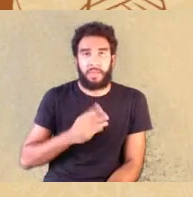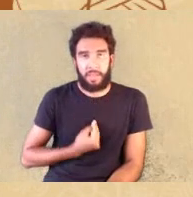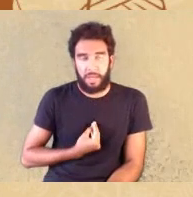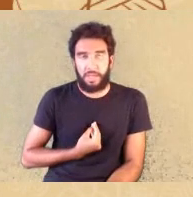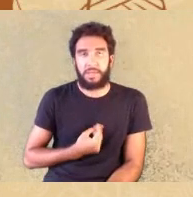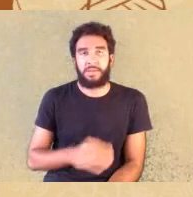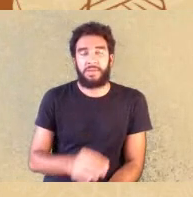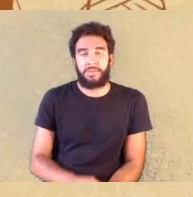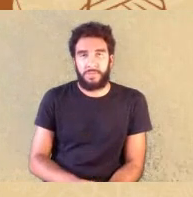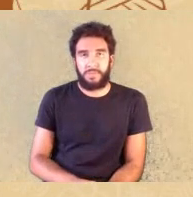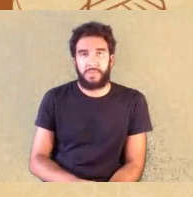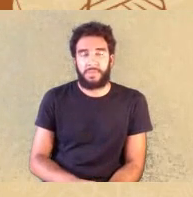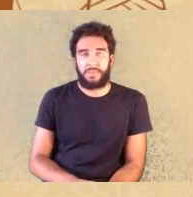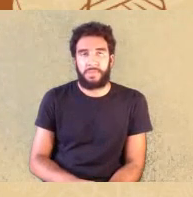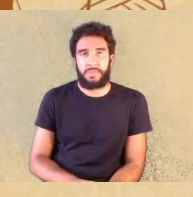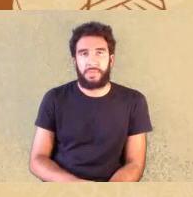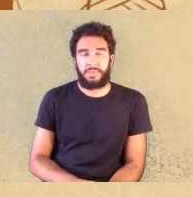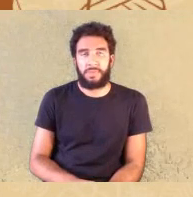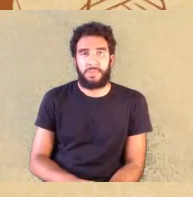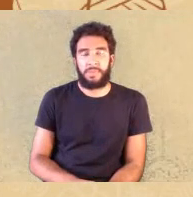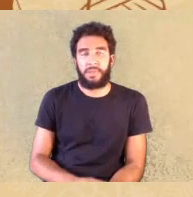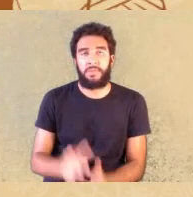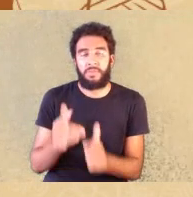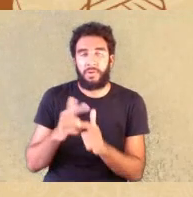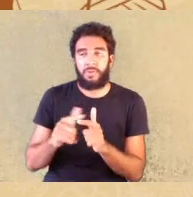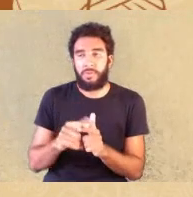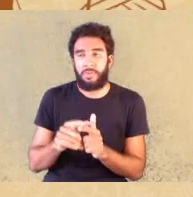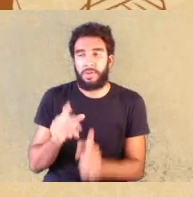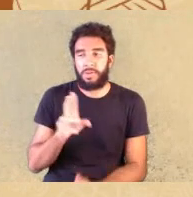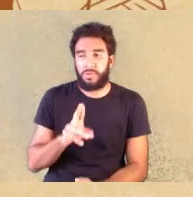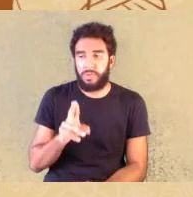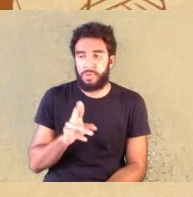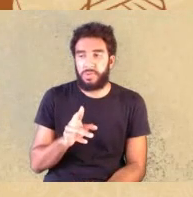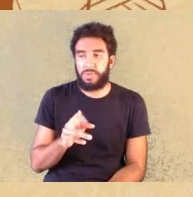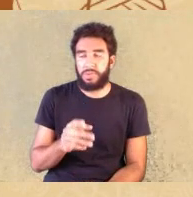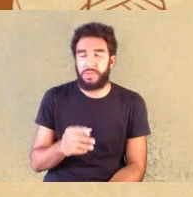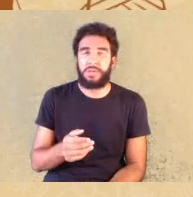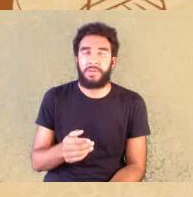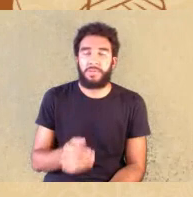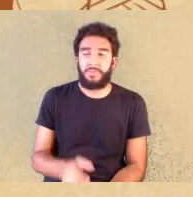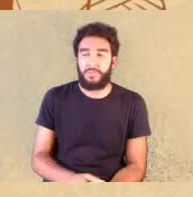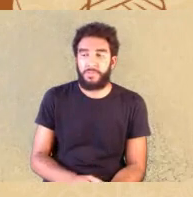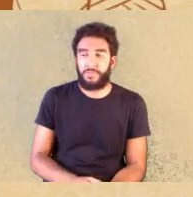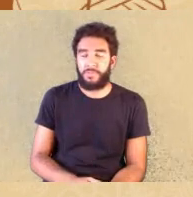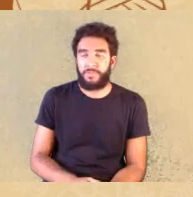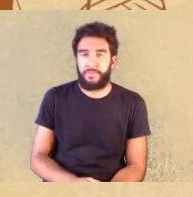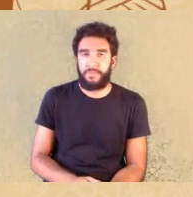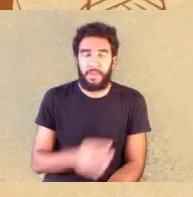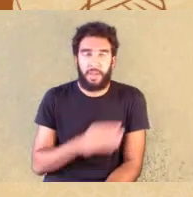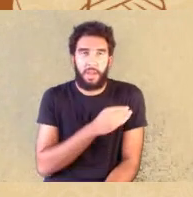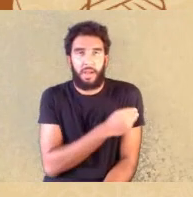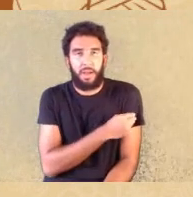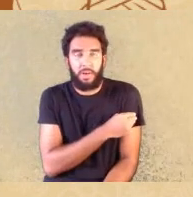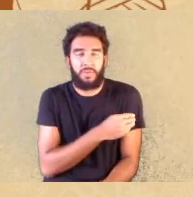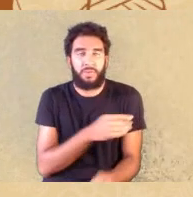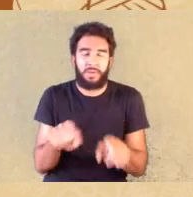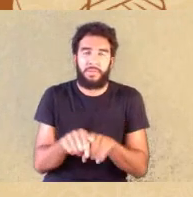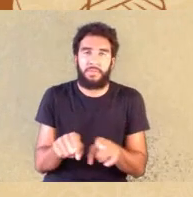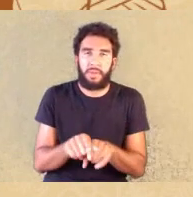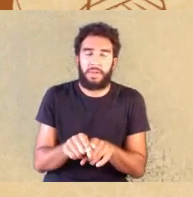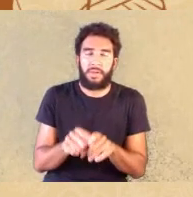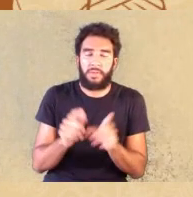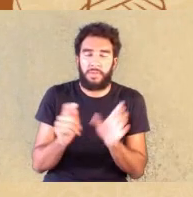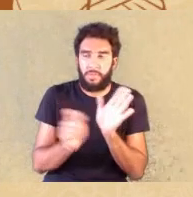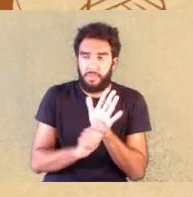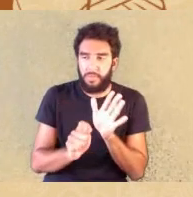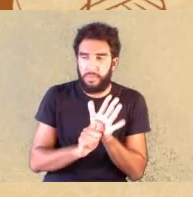familiar, abuso de álcool e outras drogas, dificuldades, de novo, referentes ao reconhecimento legal da identidade de gênero, e eles